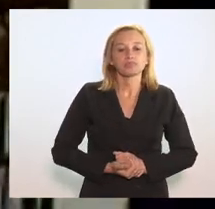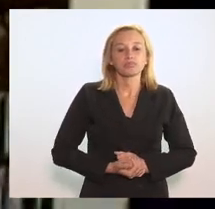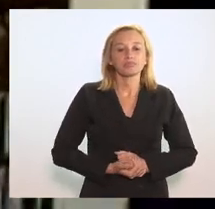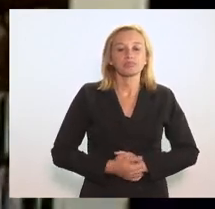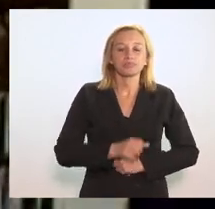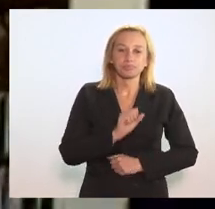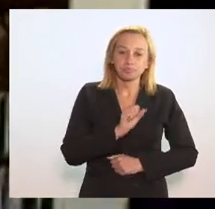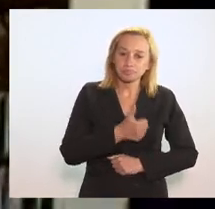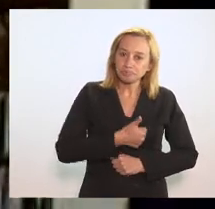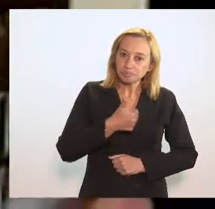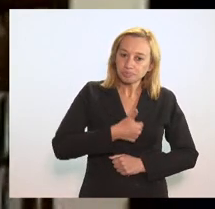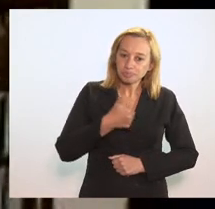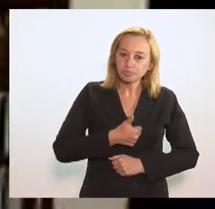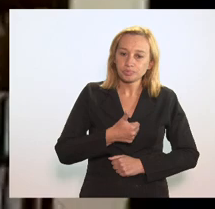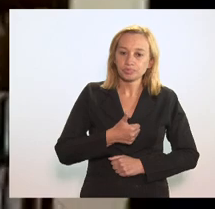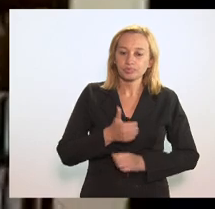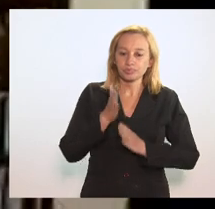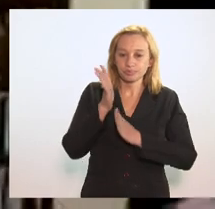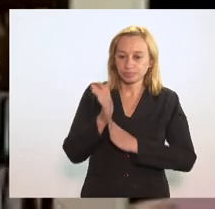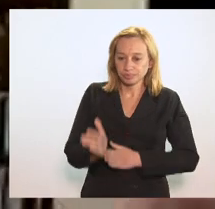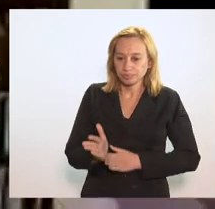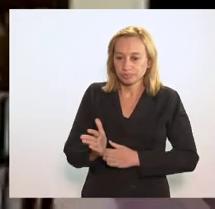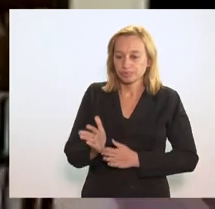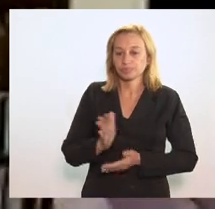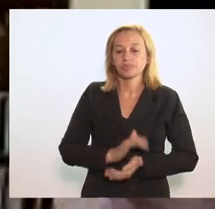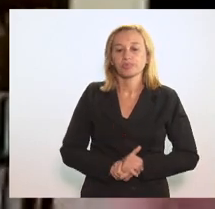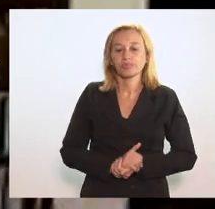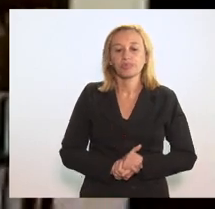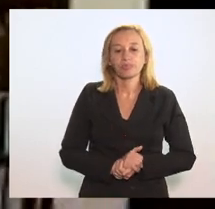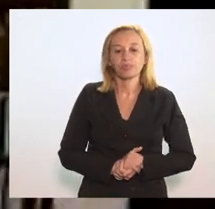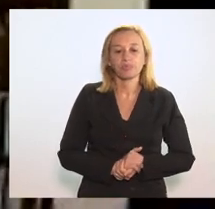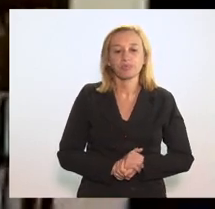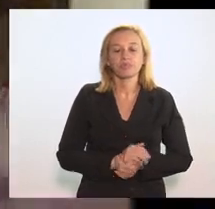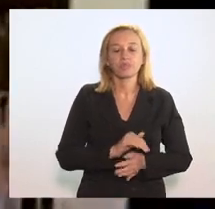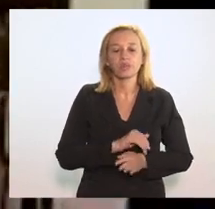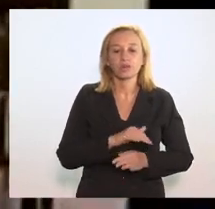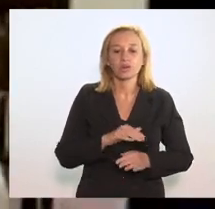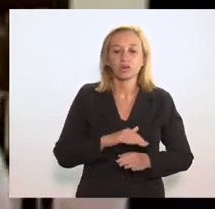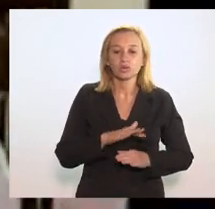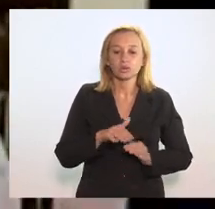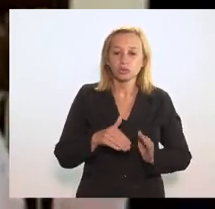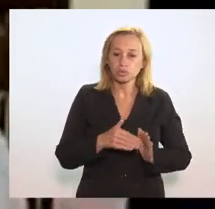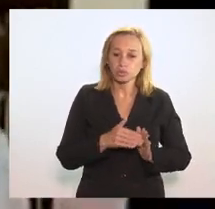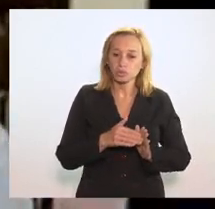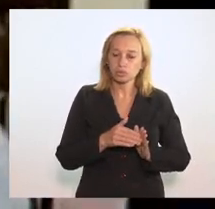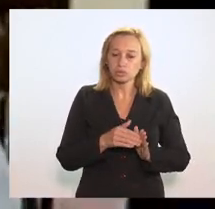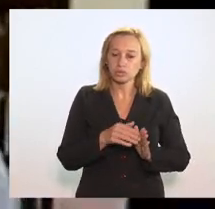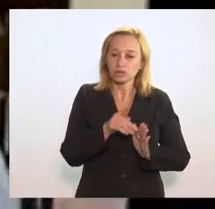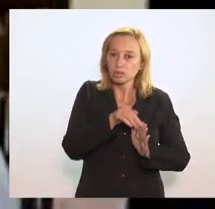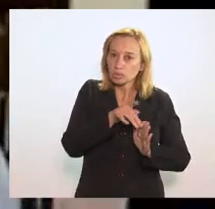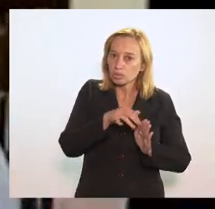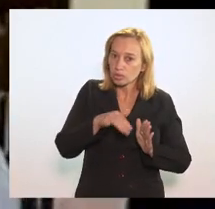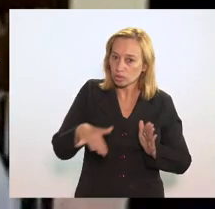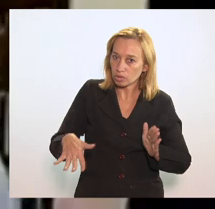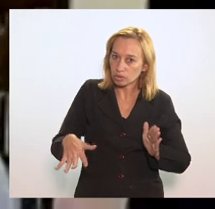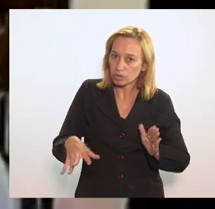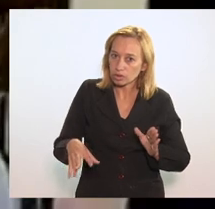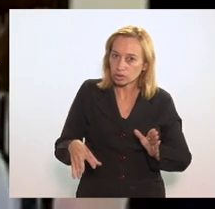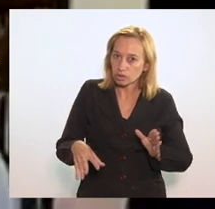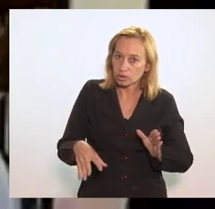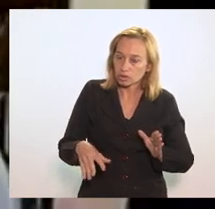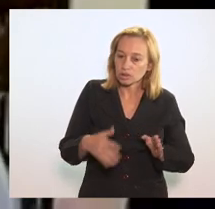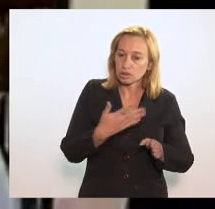sendo fiel àquilo que está nos protocolos, colocando em prática aquilo que